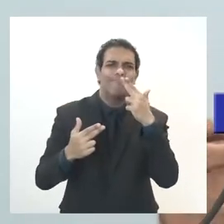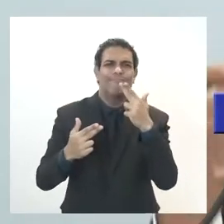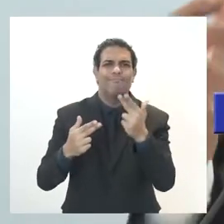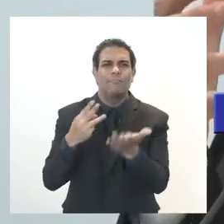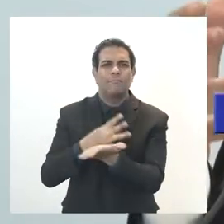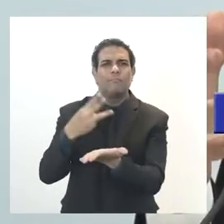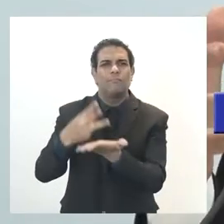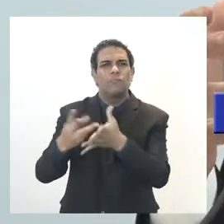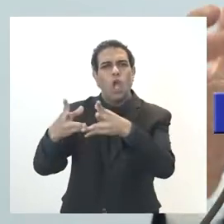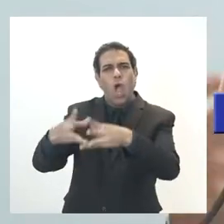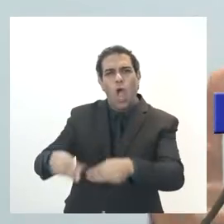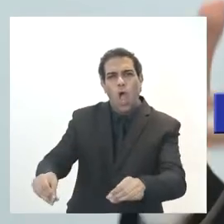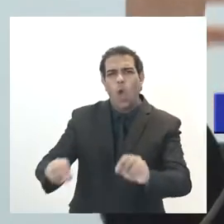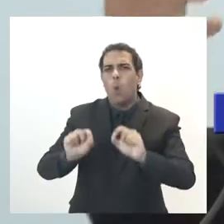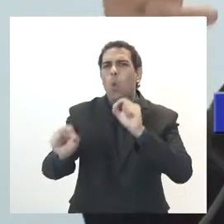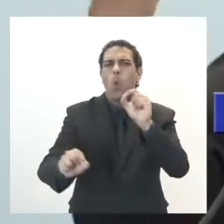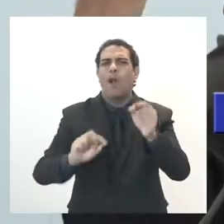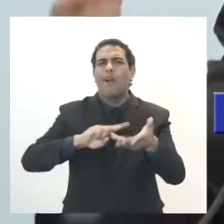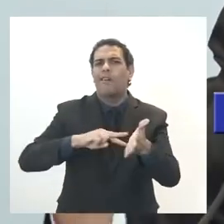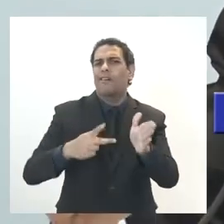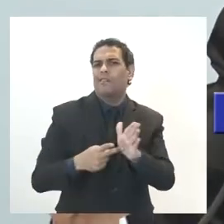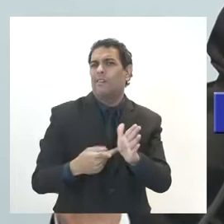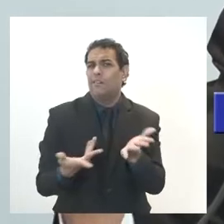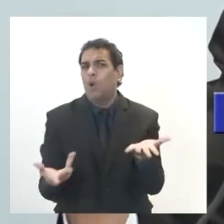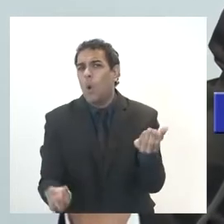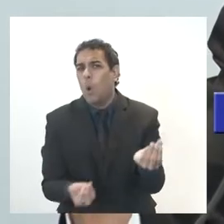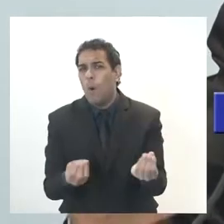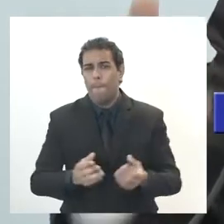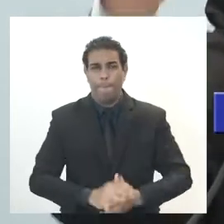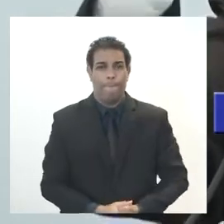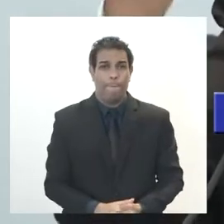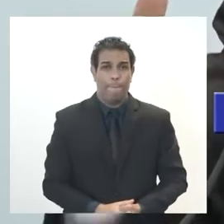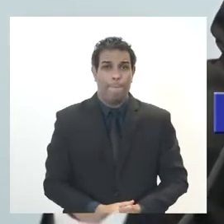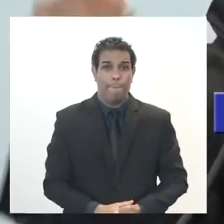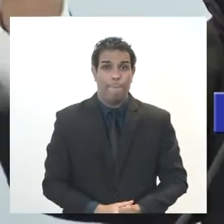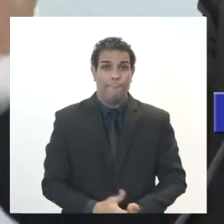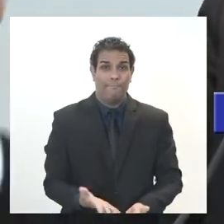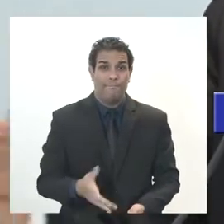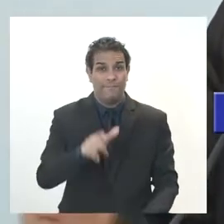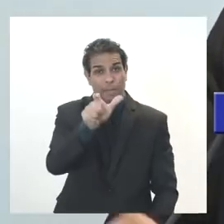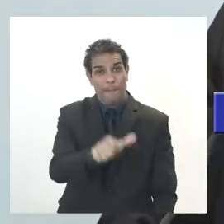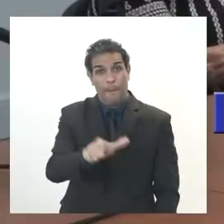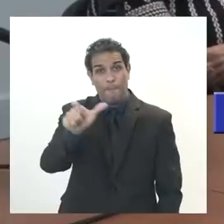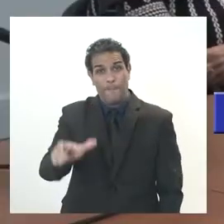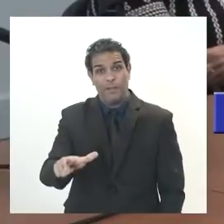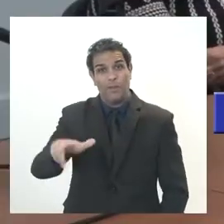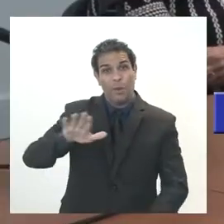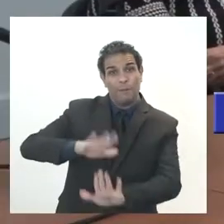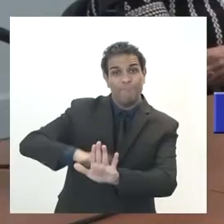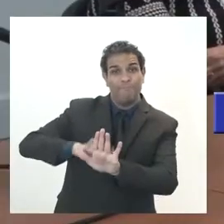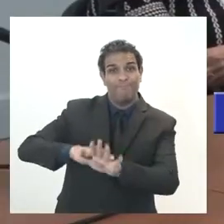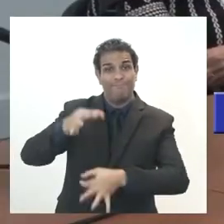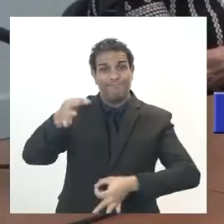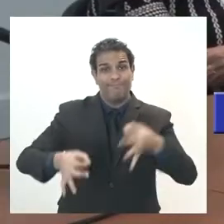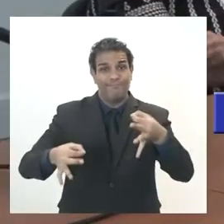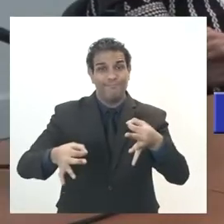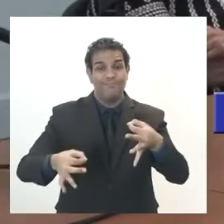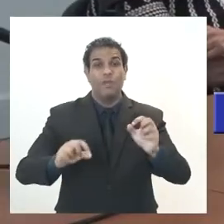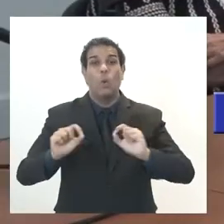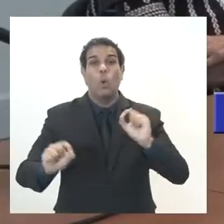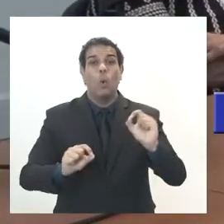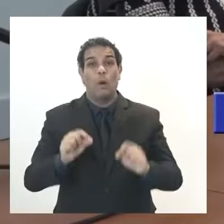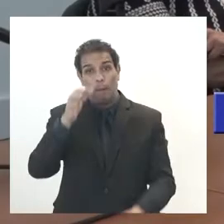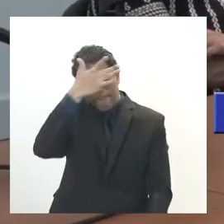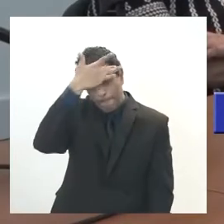Tem muita gente que não sabe que é pejotização é pessoa jurídica o indivíduo